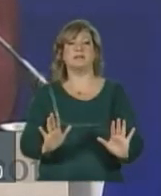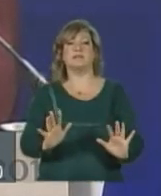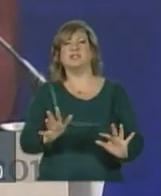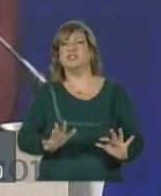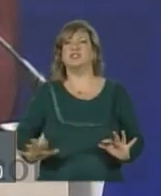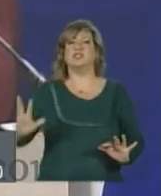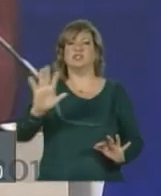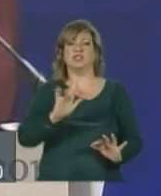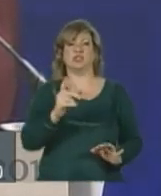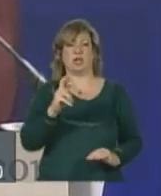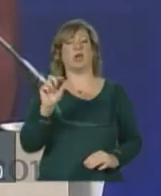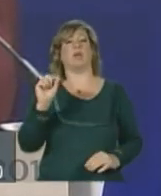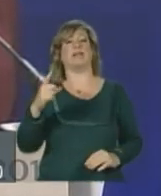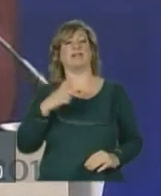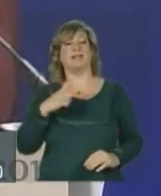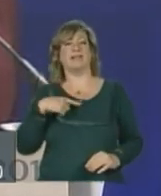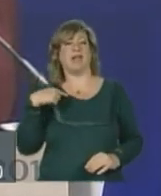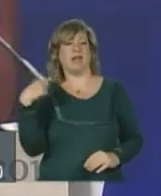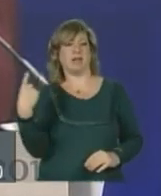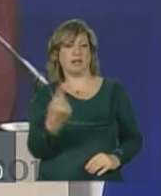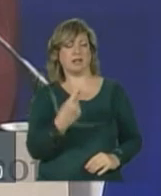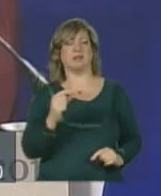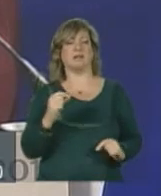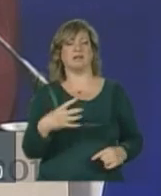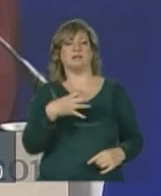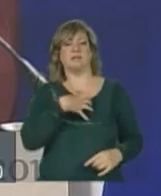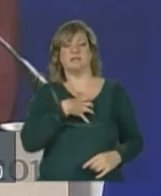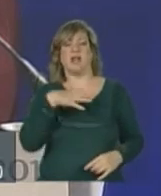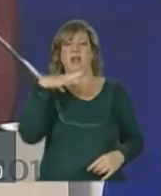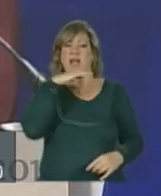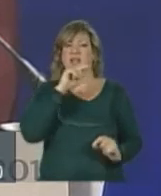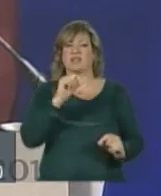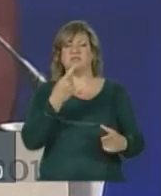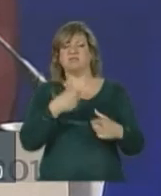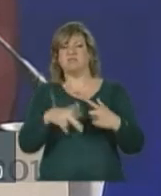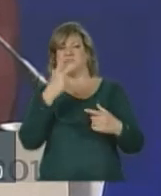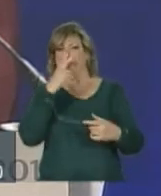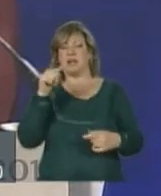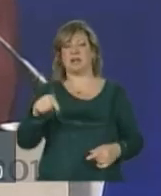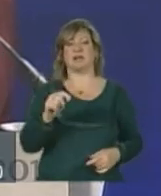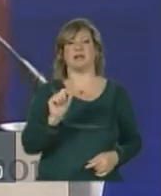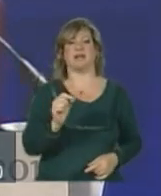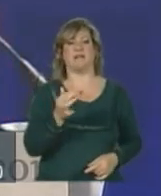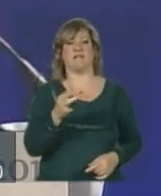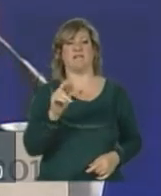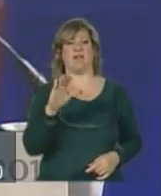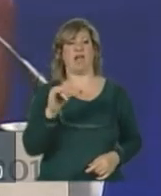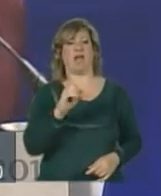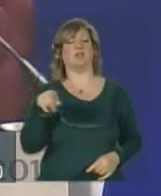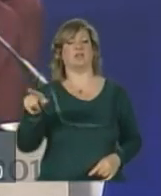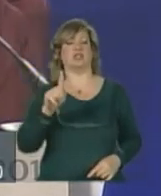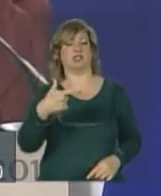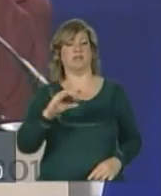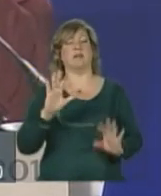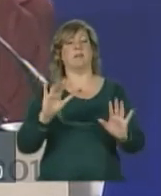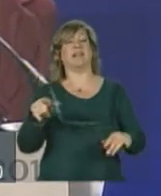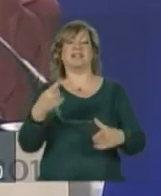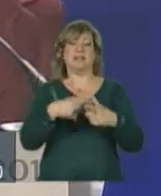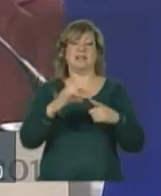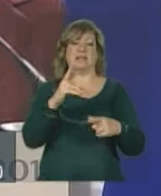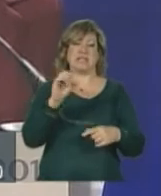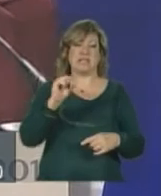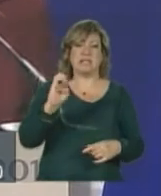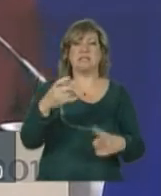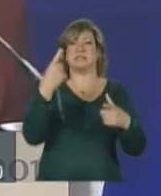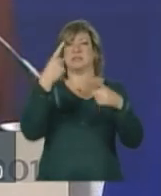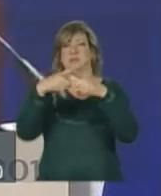certa decepção, até fracasso mesmo, em relação às expectativas desse G20. É claro que a crise, obviamente, ofuscou em grande parte todo o cardápio de coisas